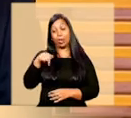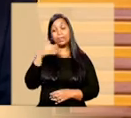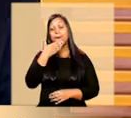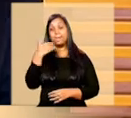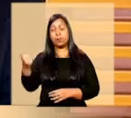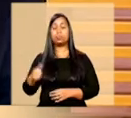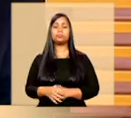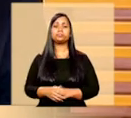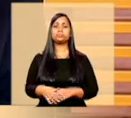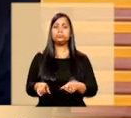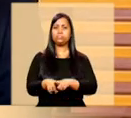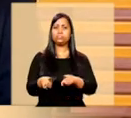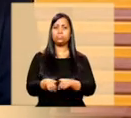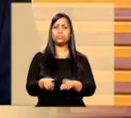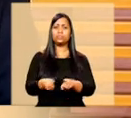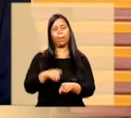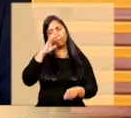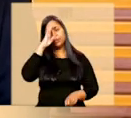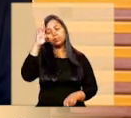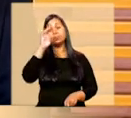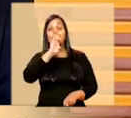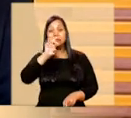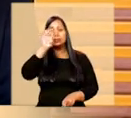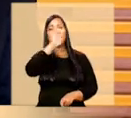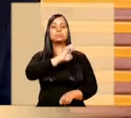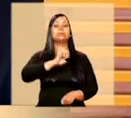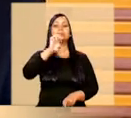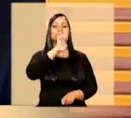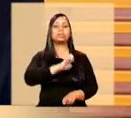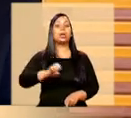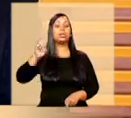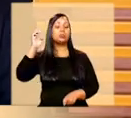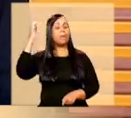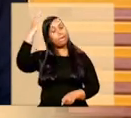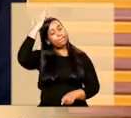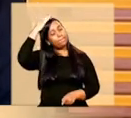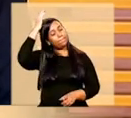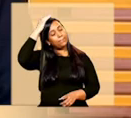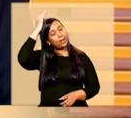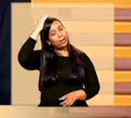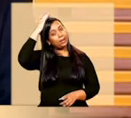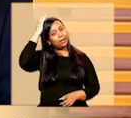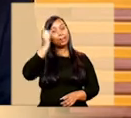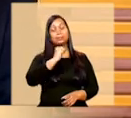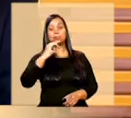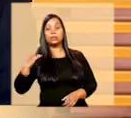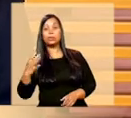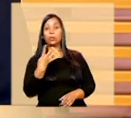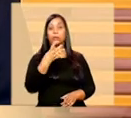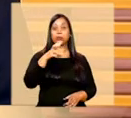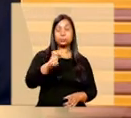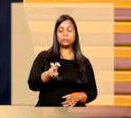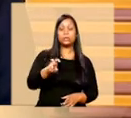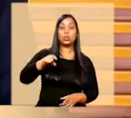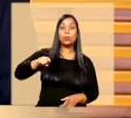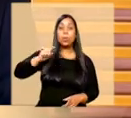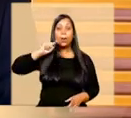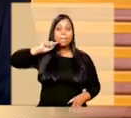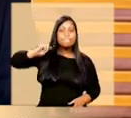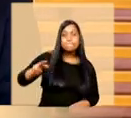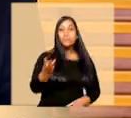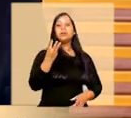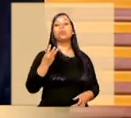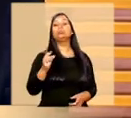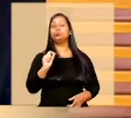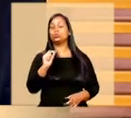estado e se equipara aos principais estados onde mais tem doação, que seria o estado do Paraná e Santa Catarina, que tem 45 doadores por milhão de